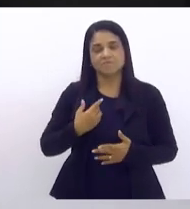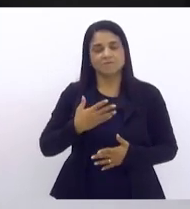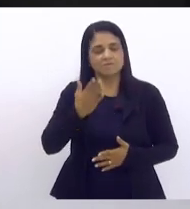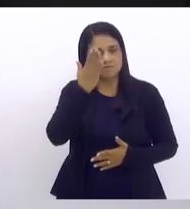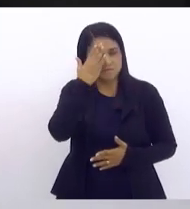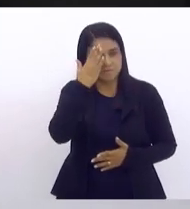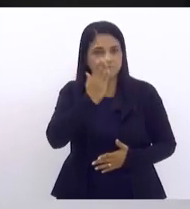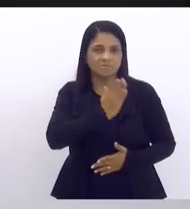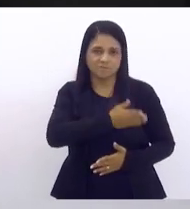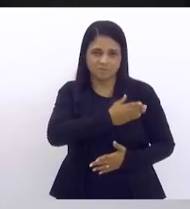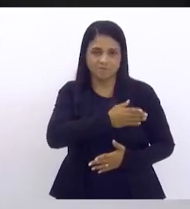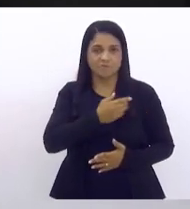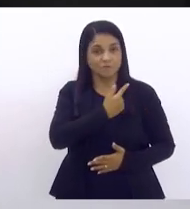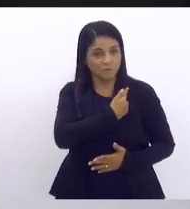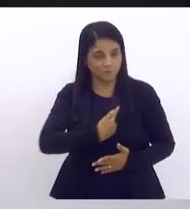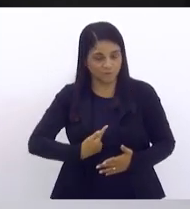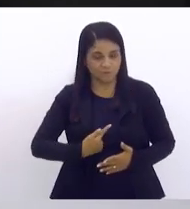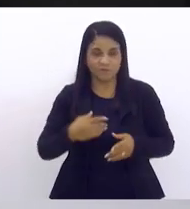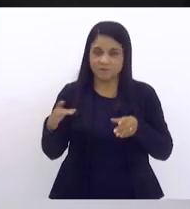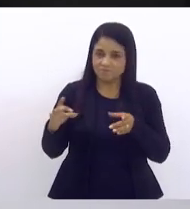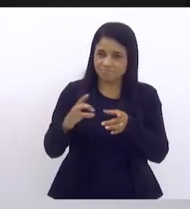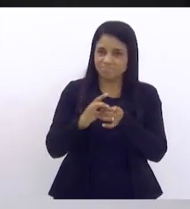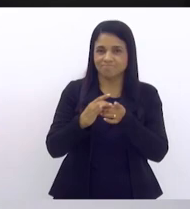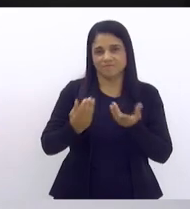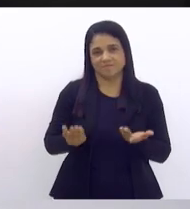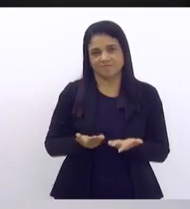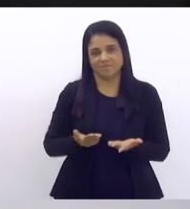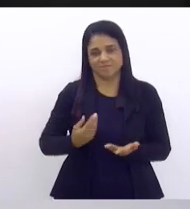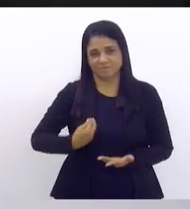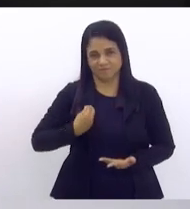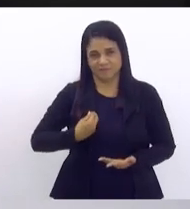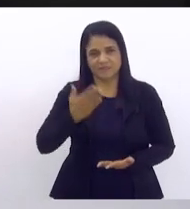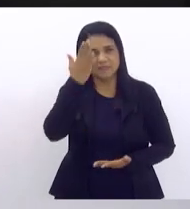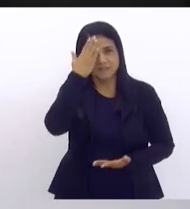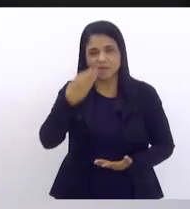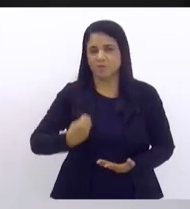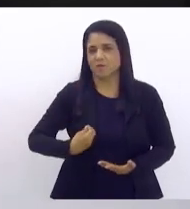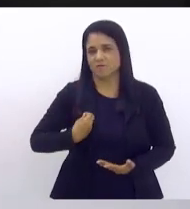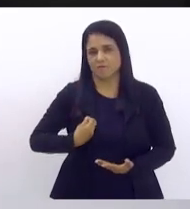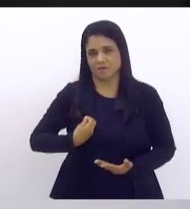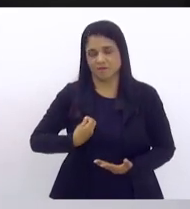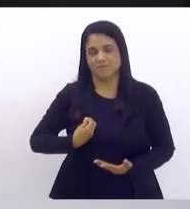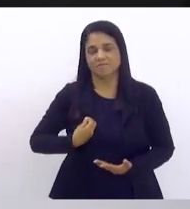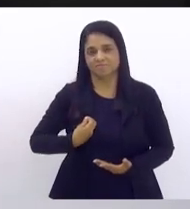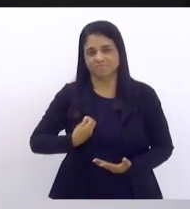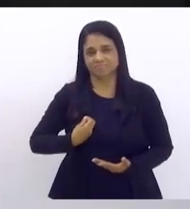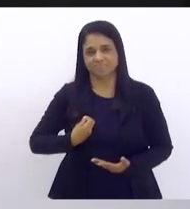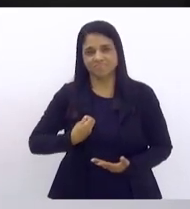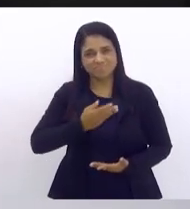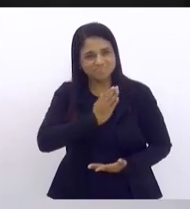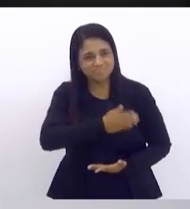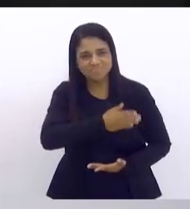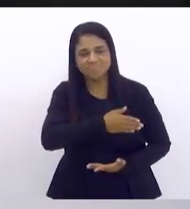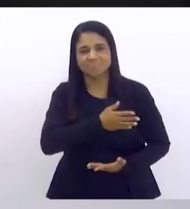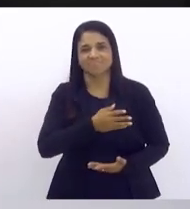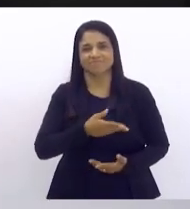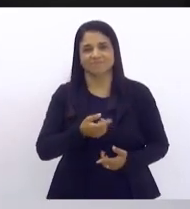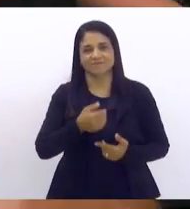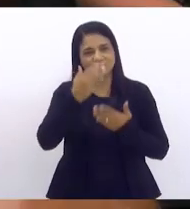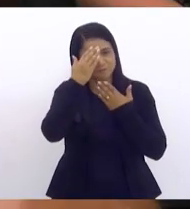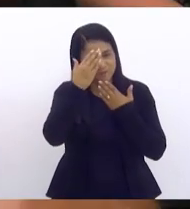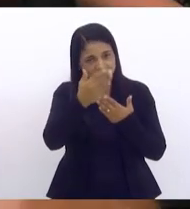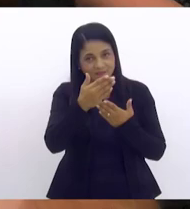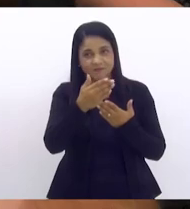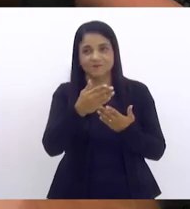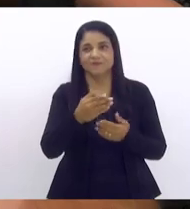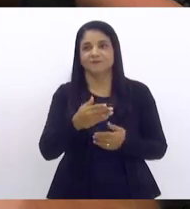A gente entende, sabe como é que é a vida, por isso ele está sempre aqui no nosso coração. Muito obrigado. E